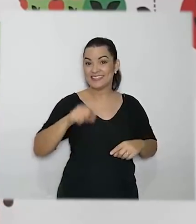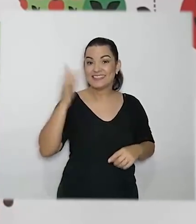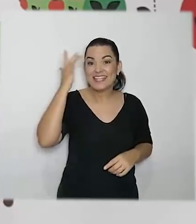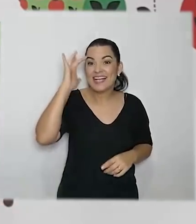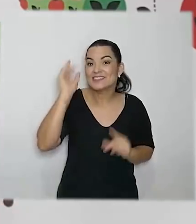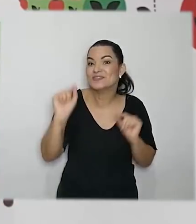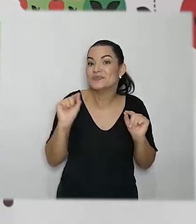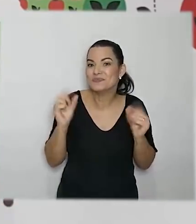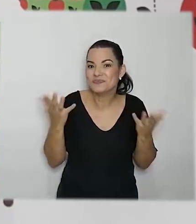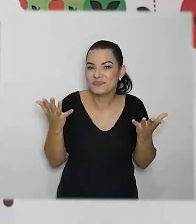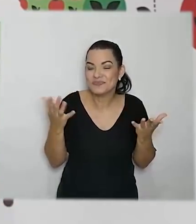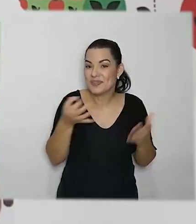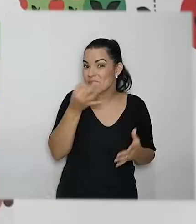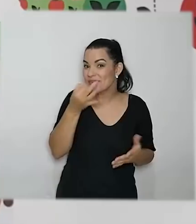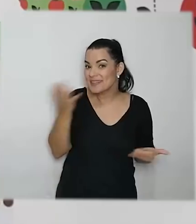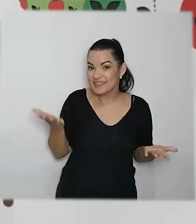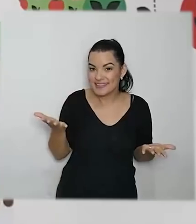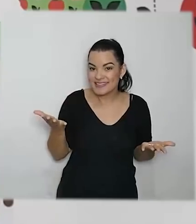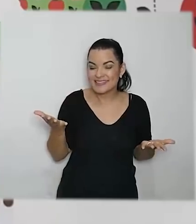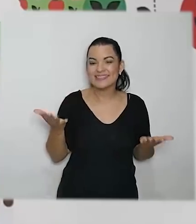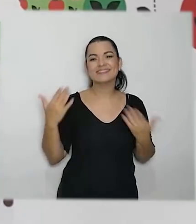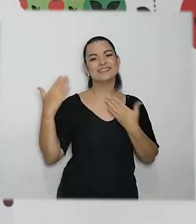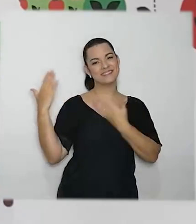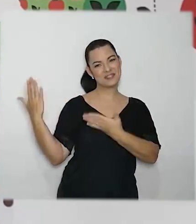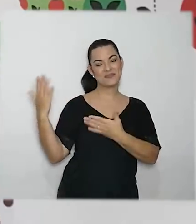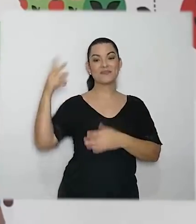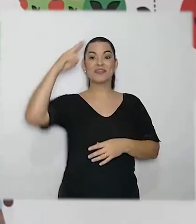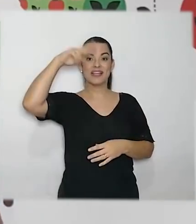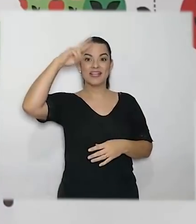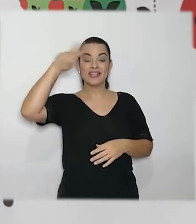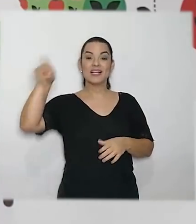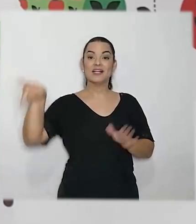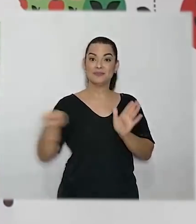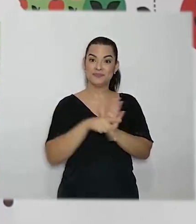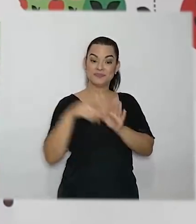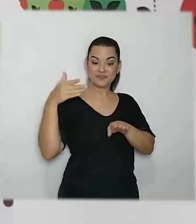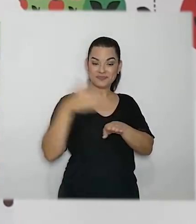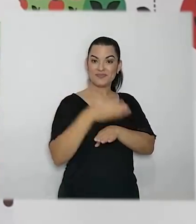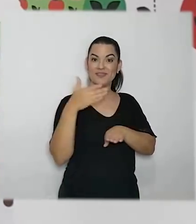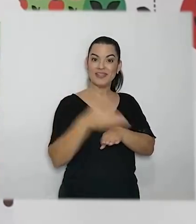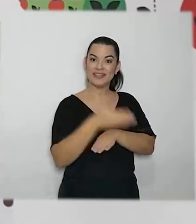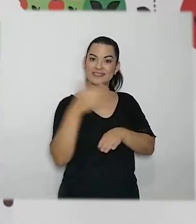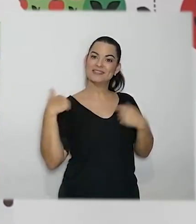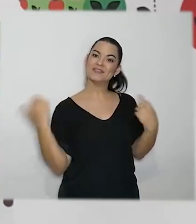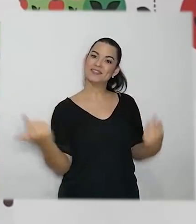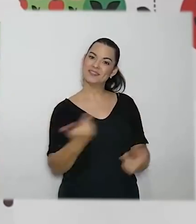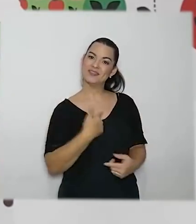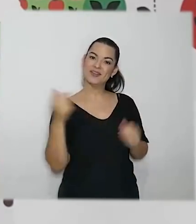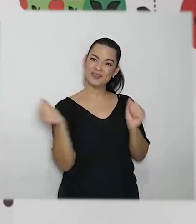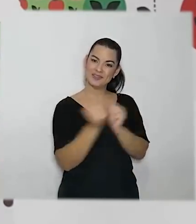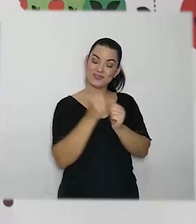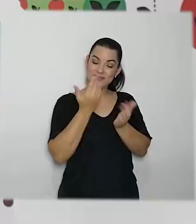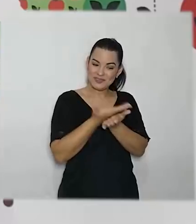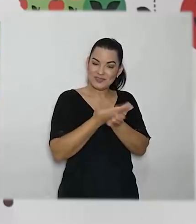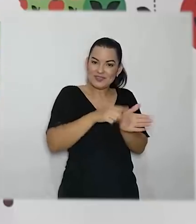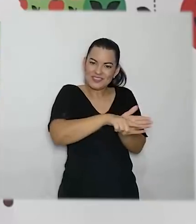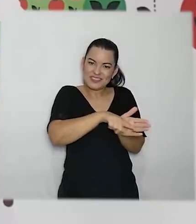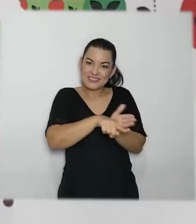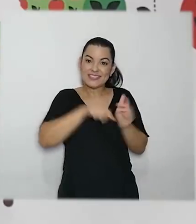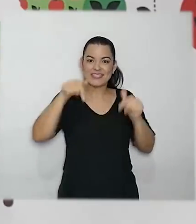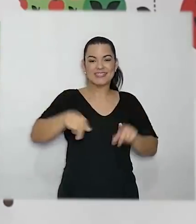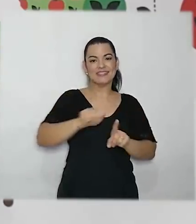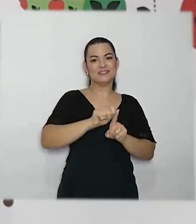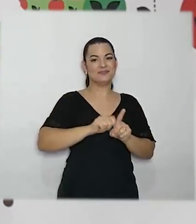só. Essa é a história que vai fazer parte das nossas investigações no mês de